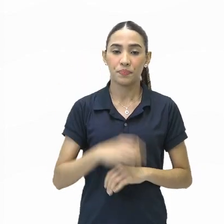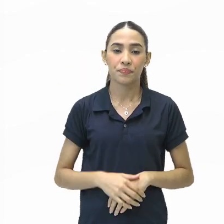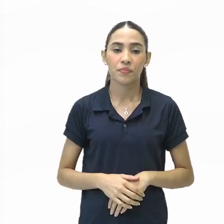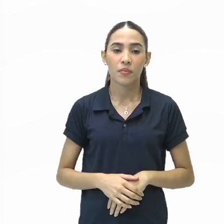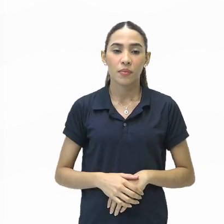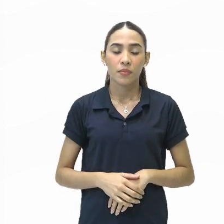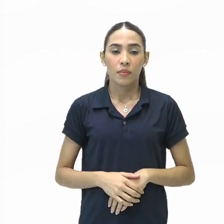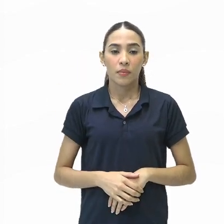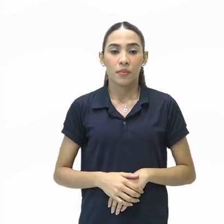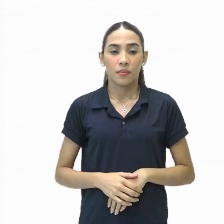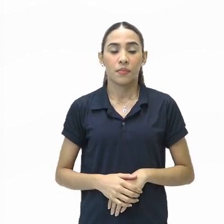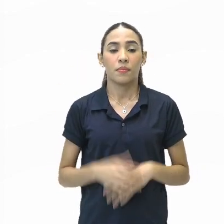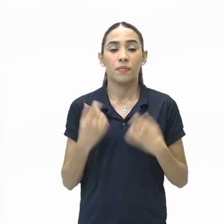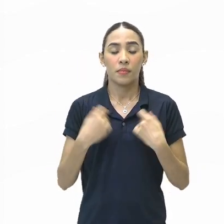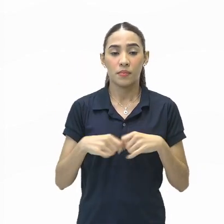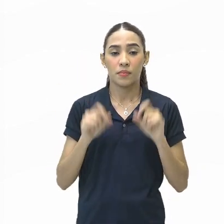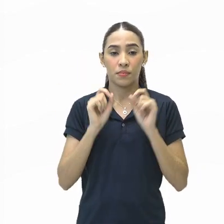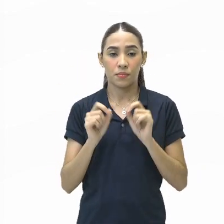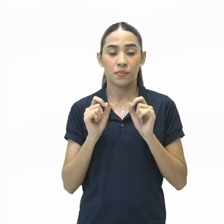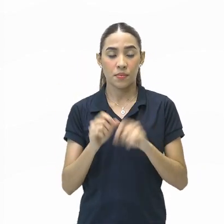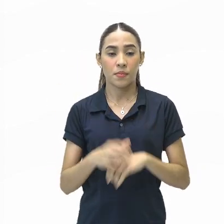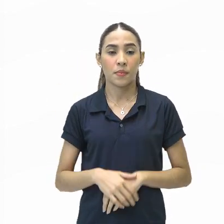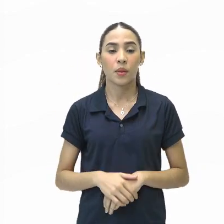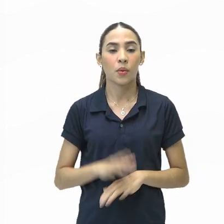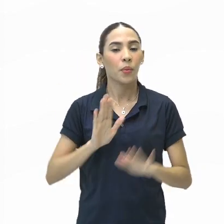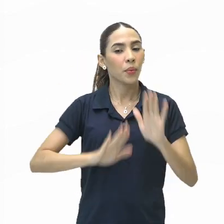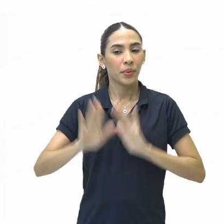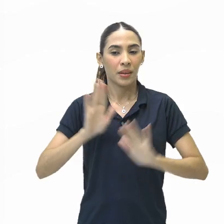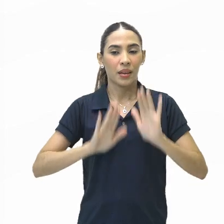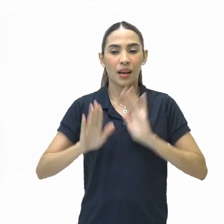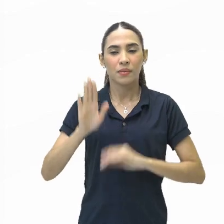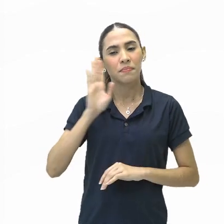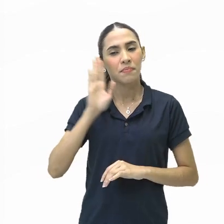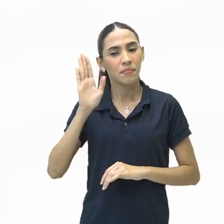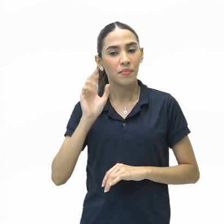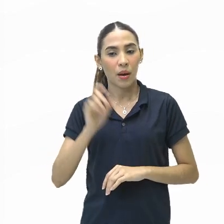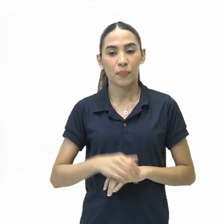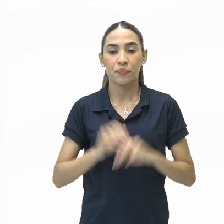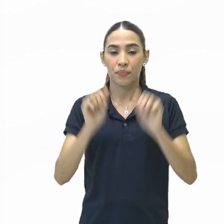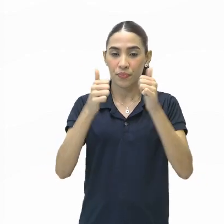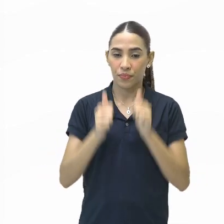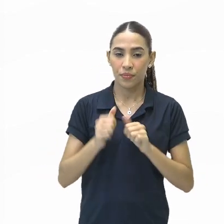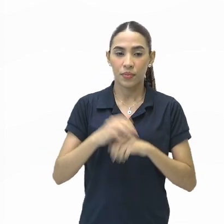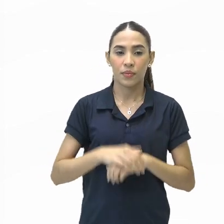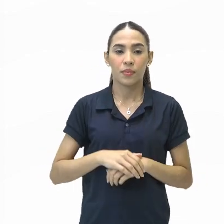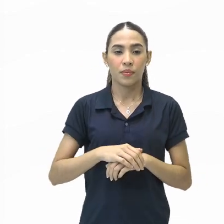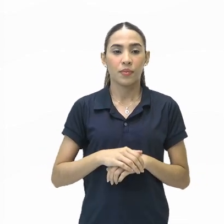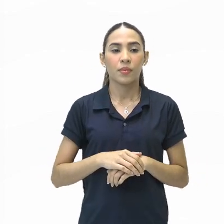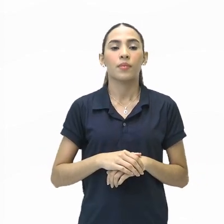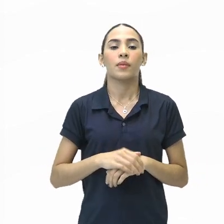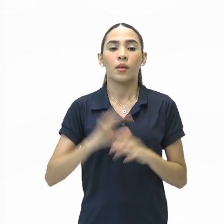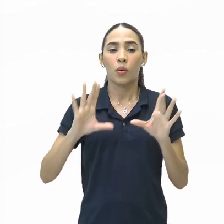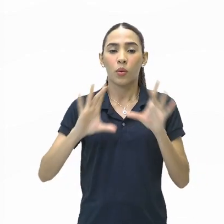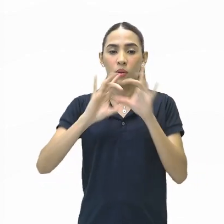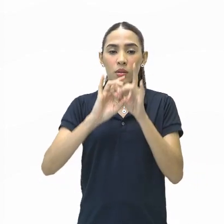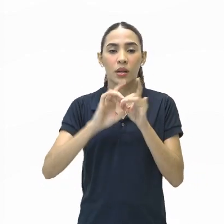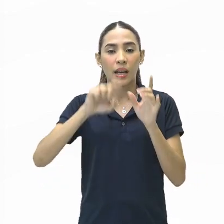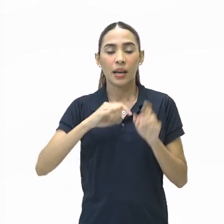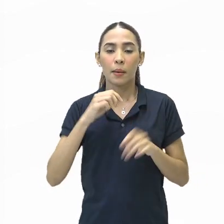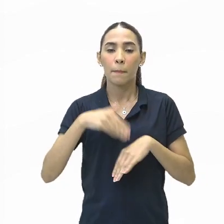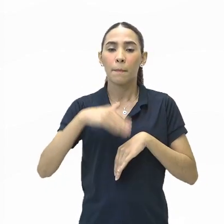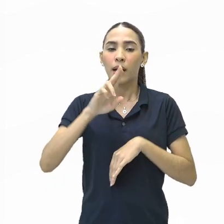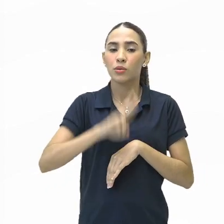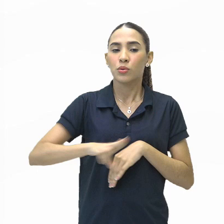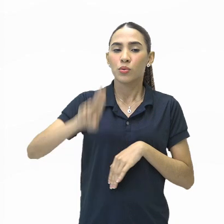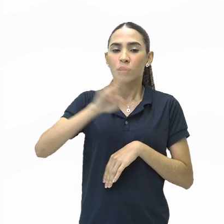né? Nós temos que ter aí um cuidado quando nós formos colocar esses conectivos. Os conectivos de prioridade e relevância são muito usados